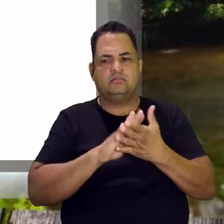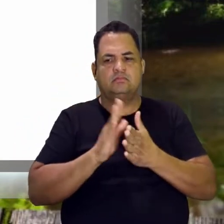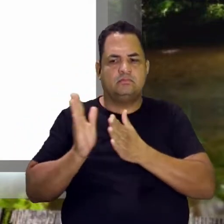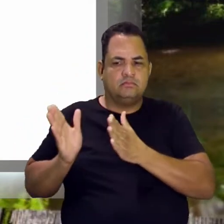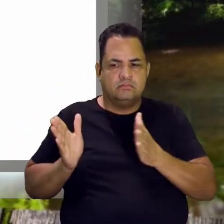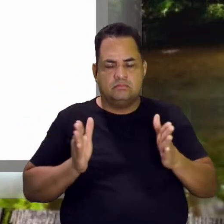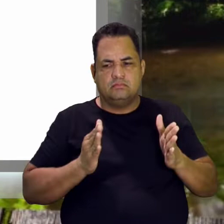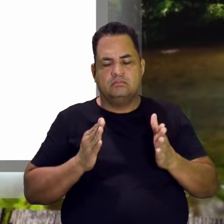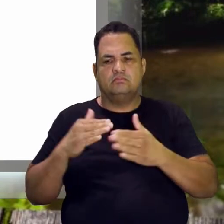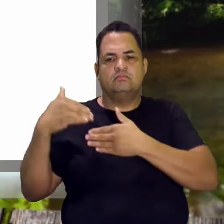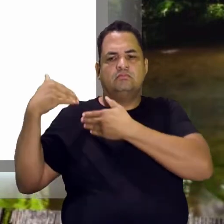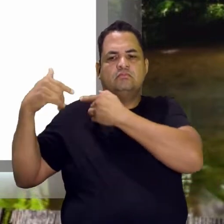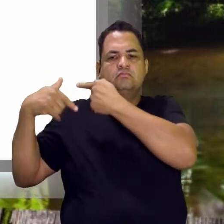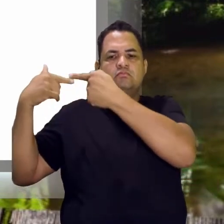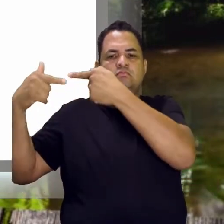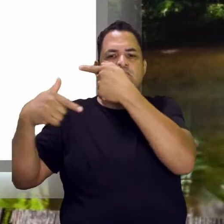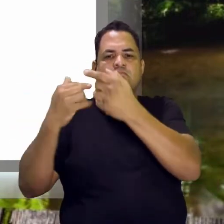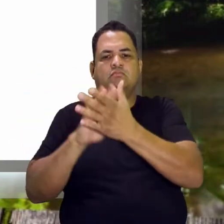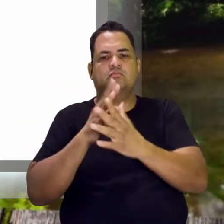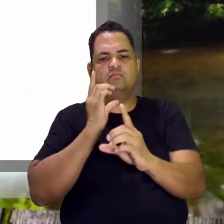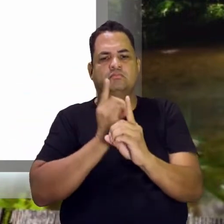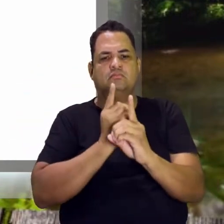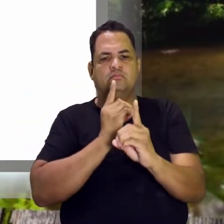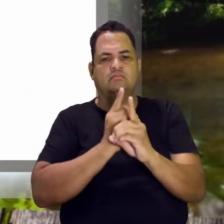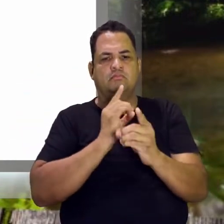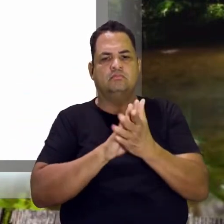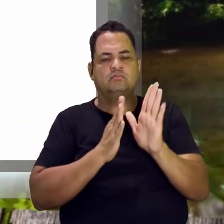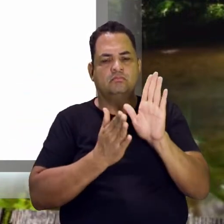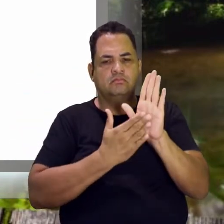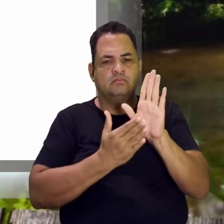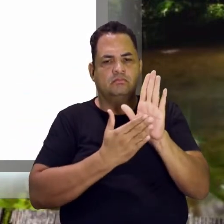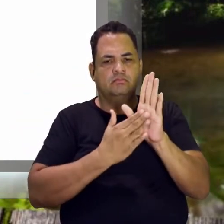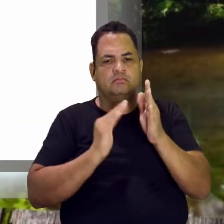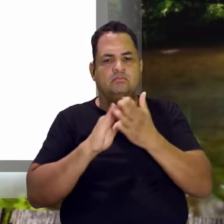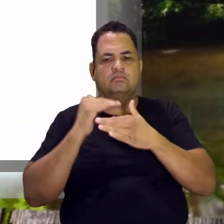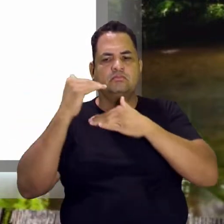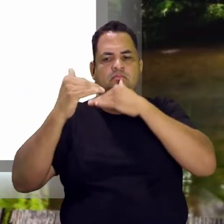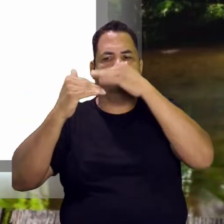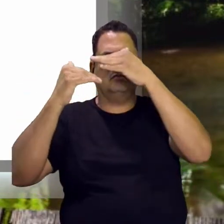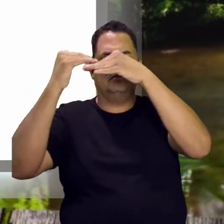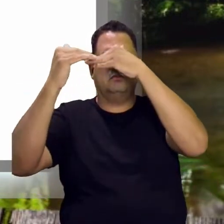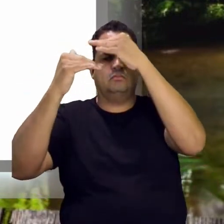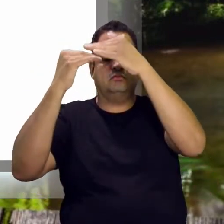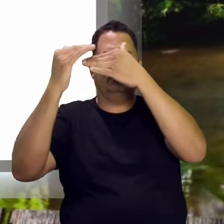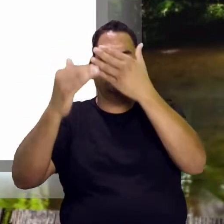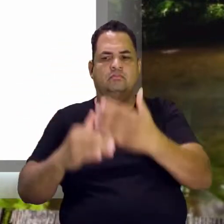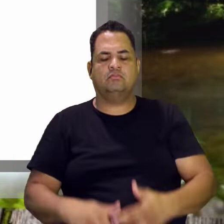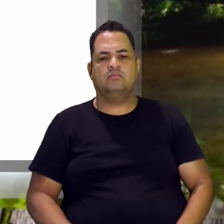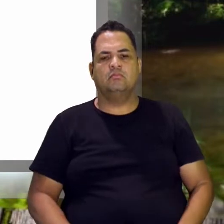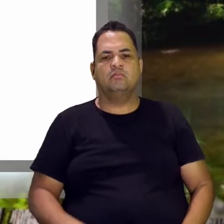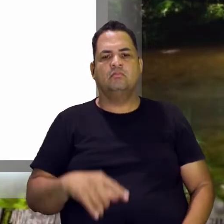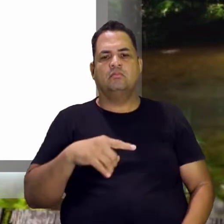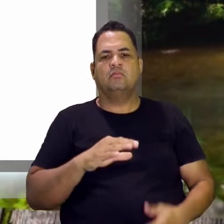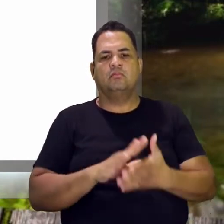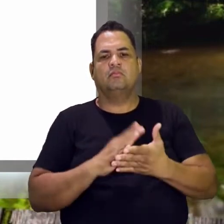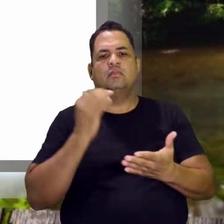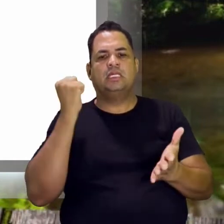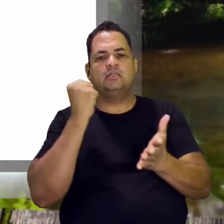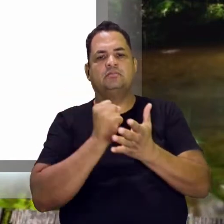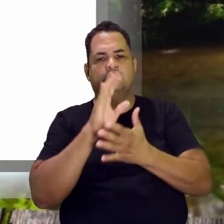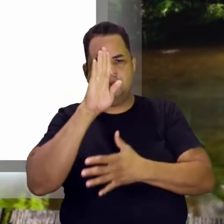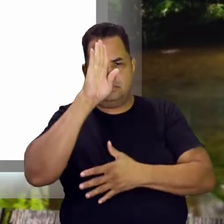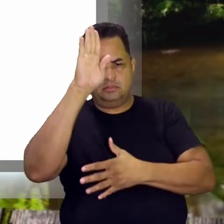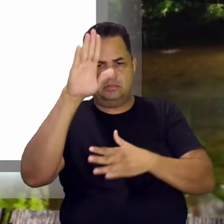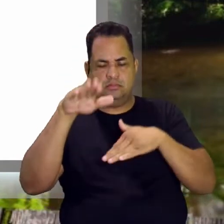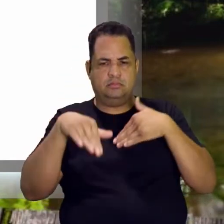anos, é que nós vamos encontrar as evidências evolutivas, uma das evidências evolutivas mais marcantes quando